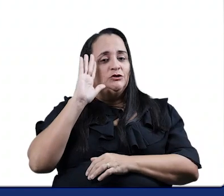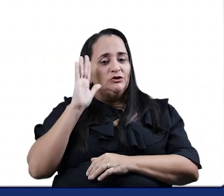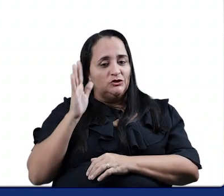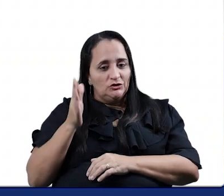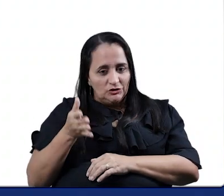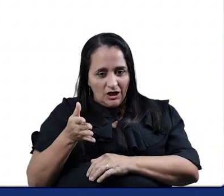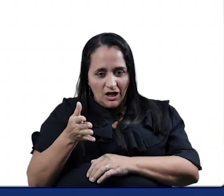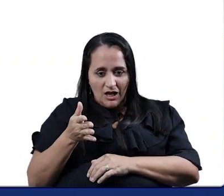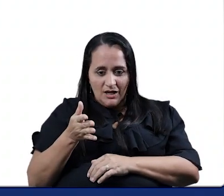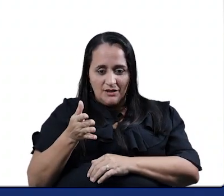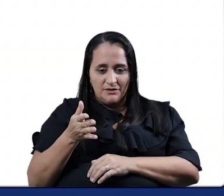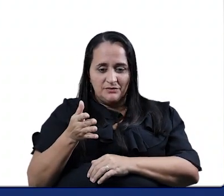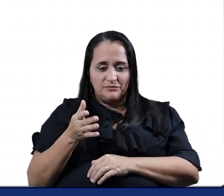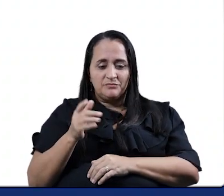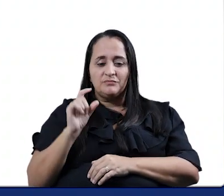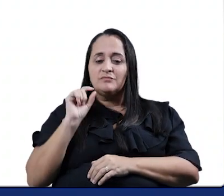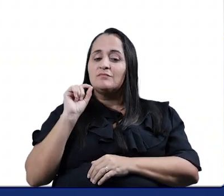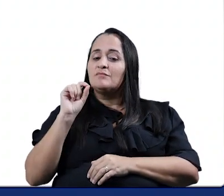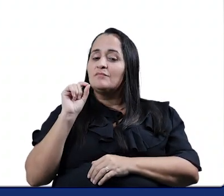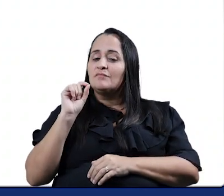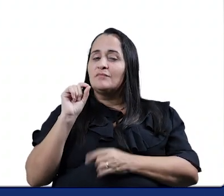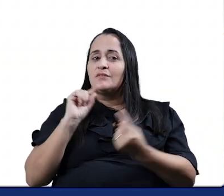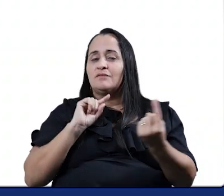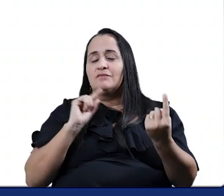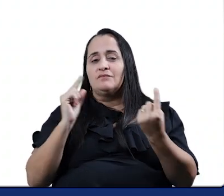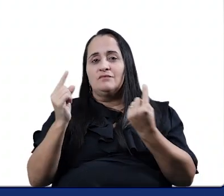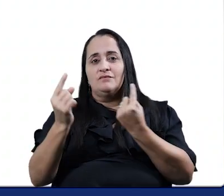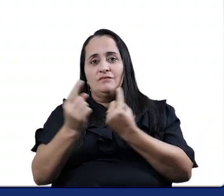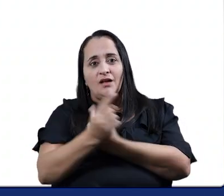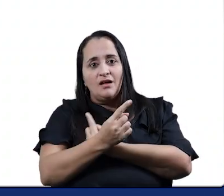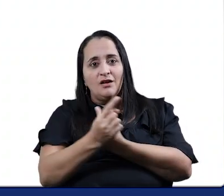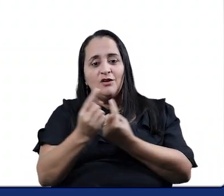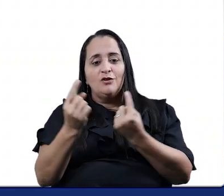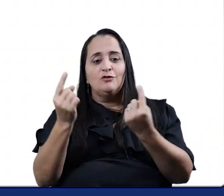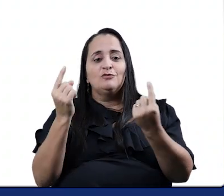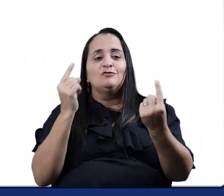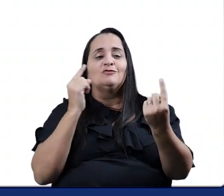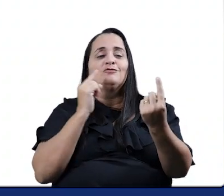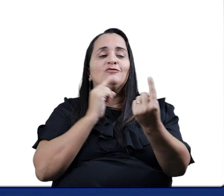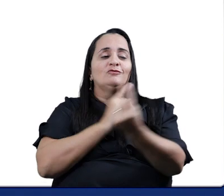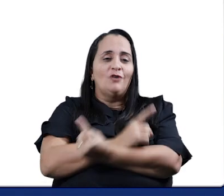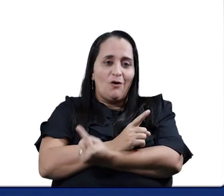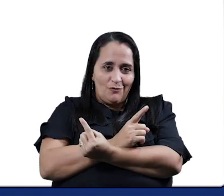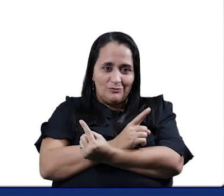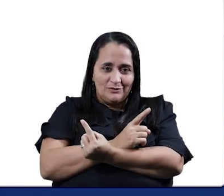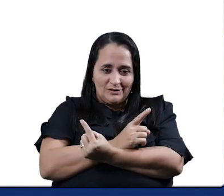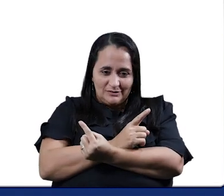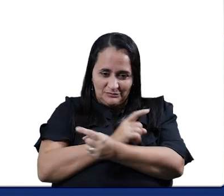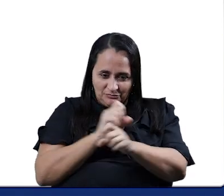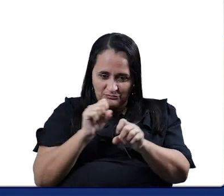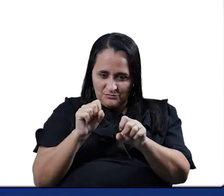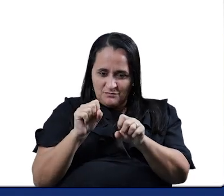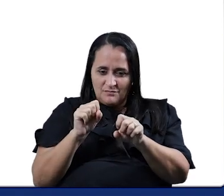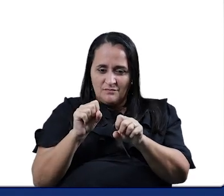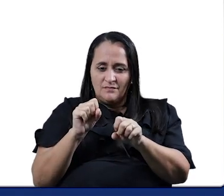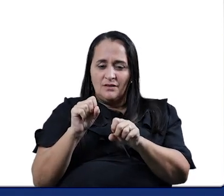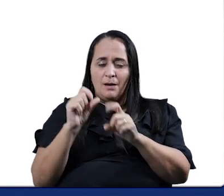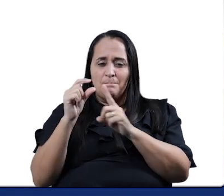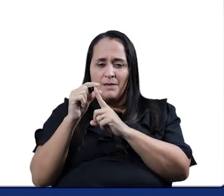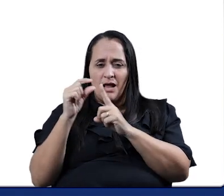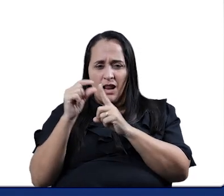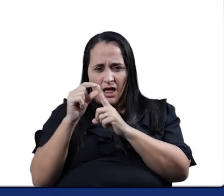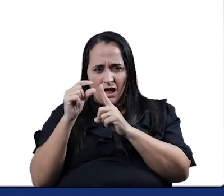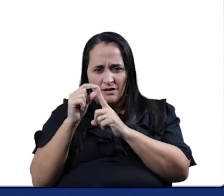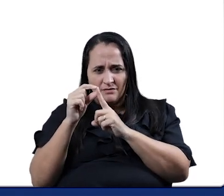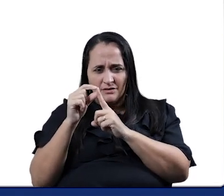volta e dá, quebrou, acabou,